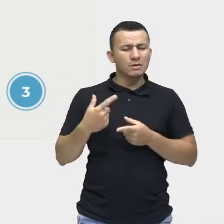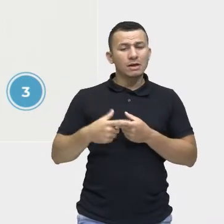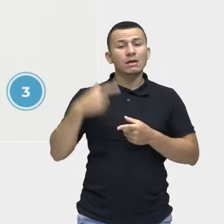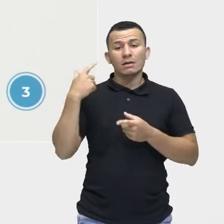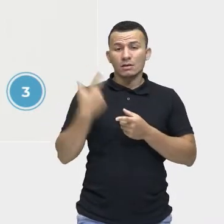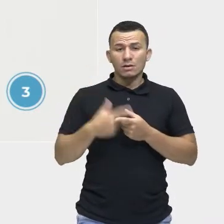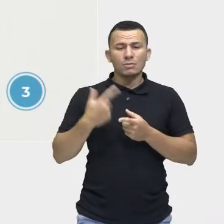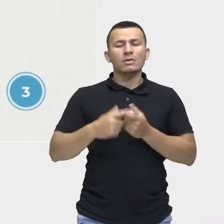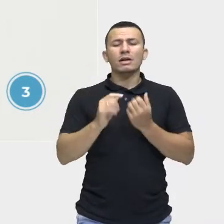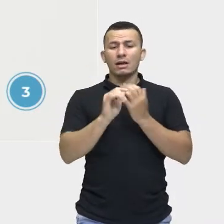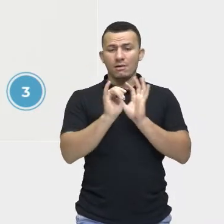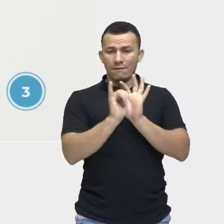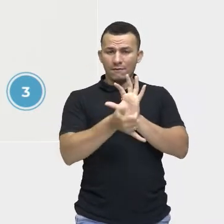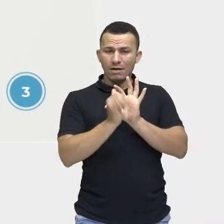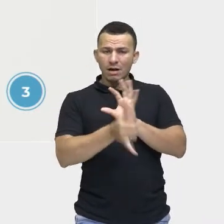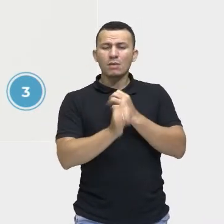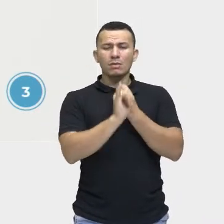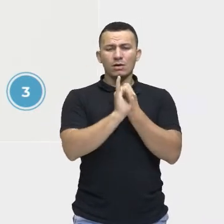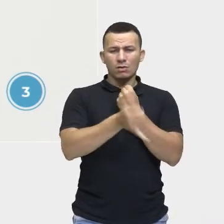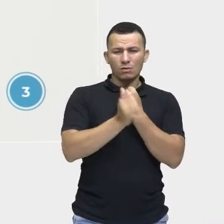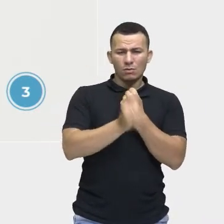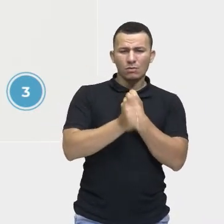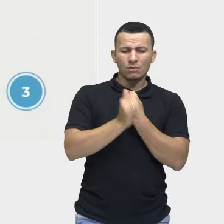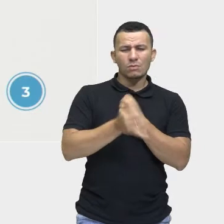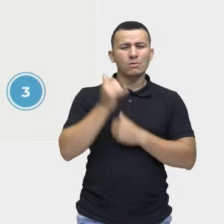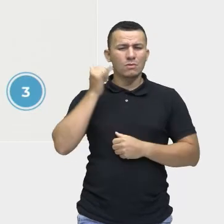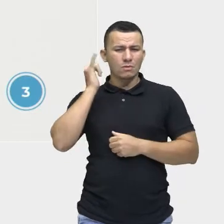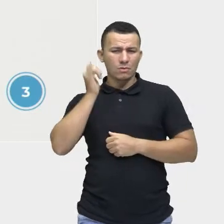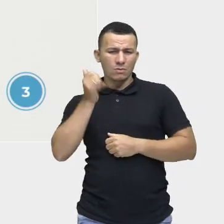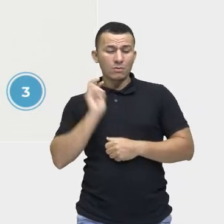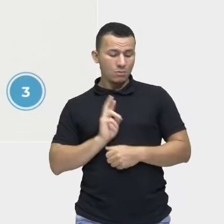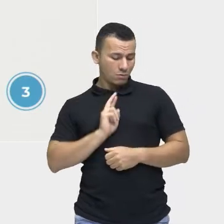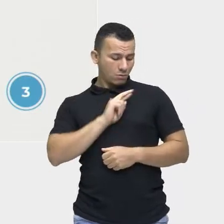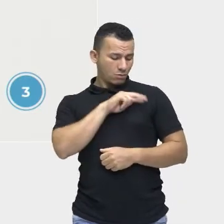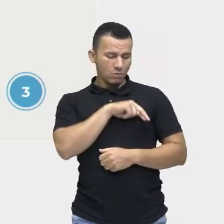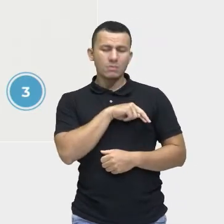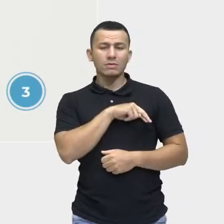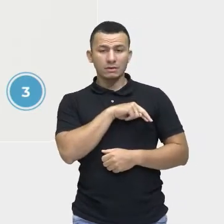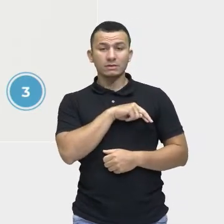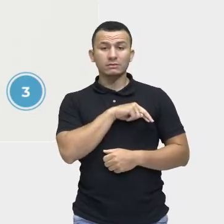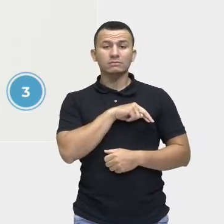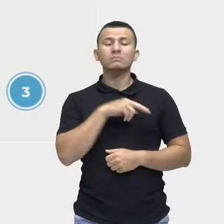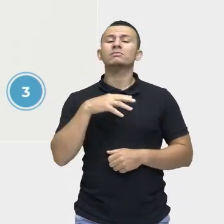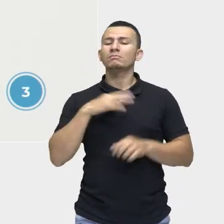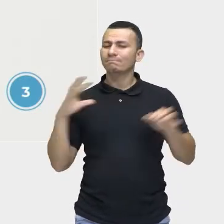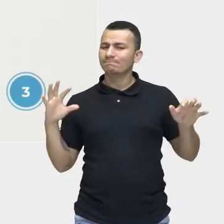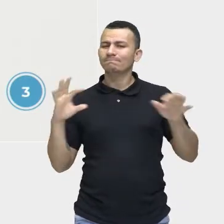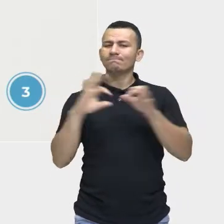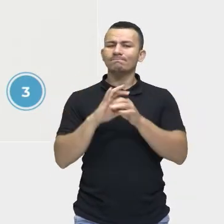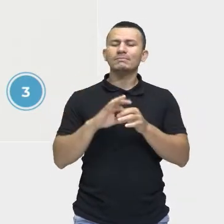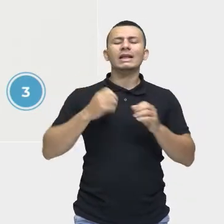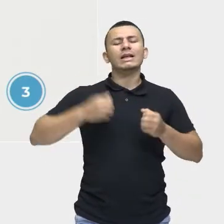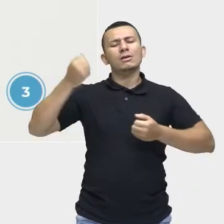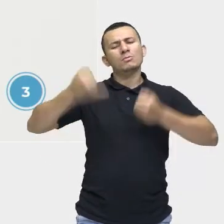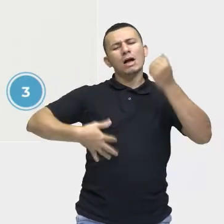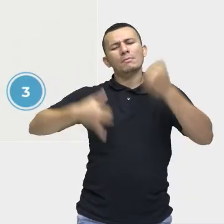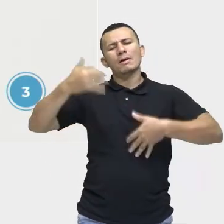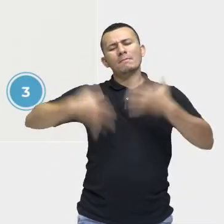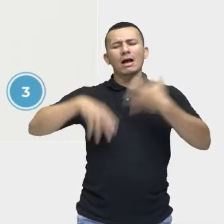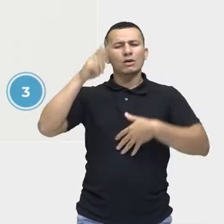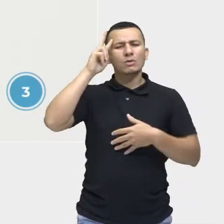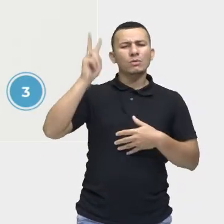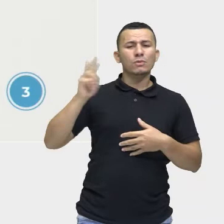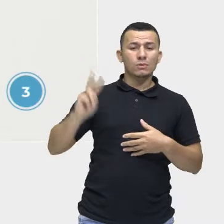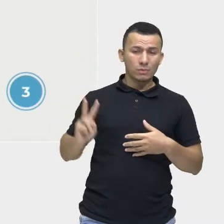gêneros fábula, conto e crônica e ainda o romance, eles contam, eles narram